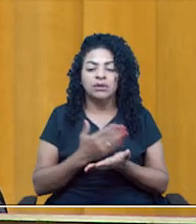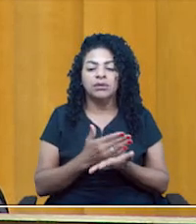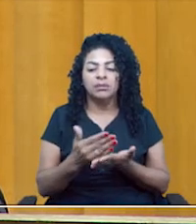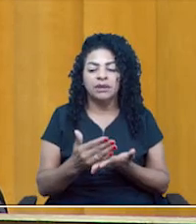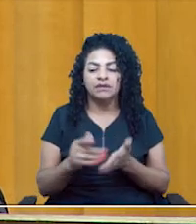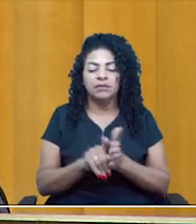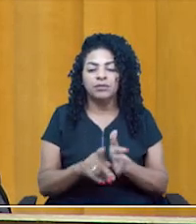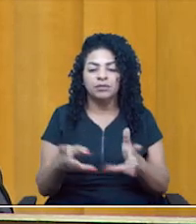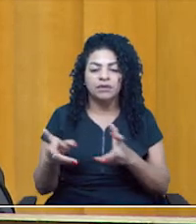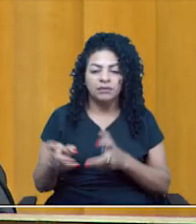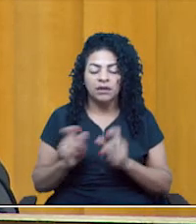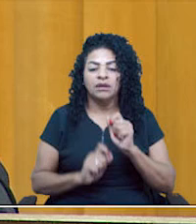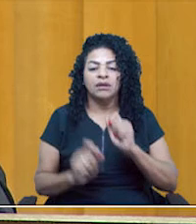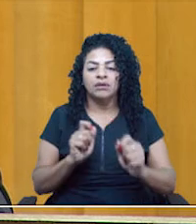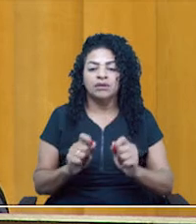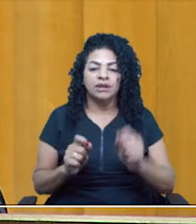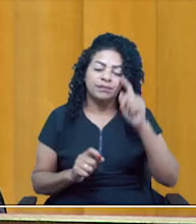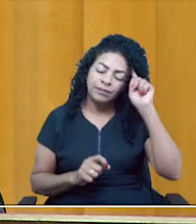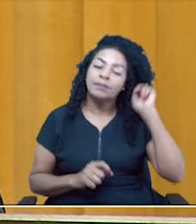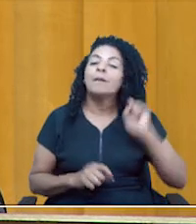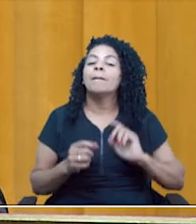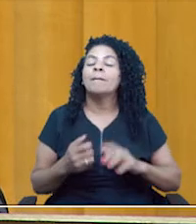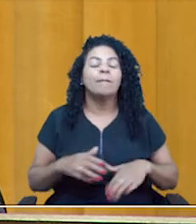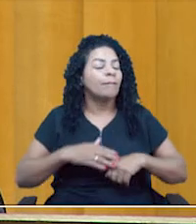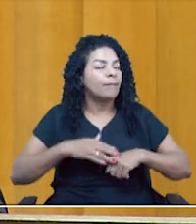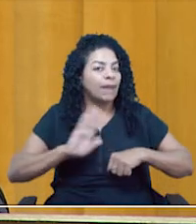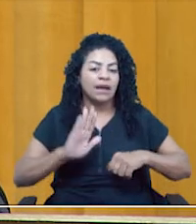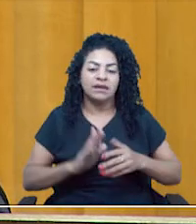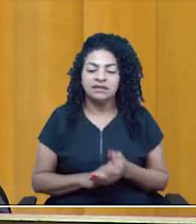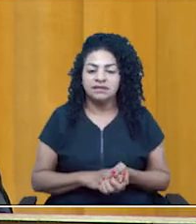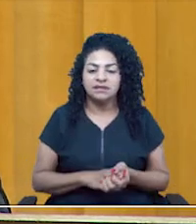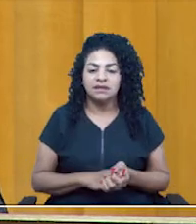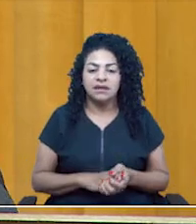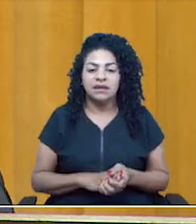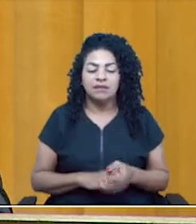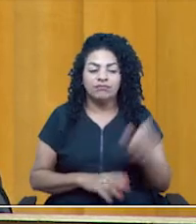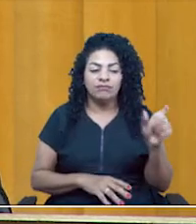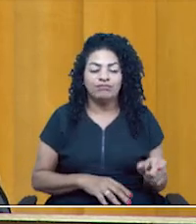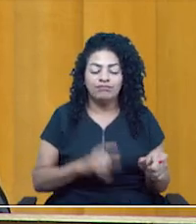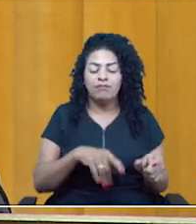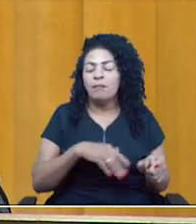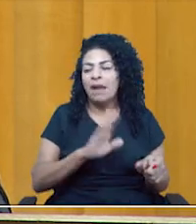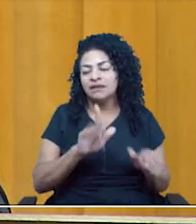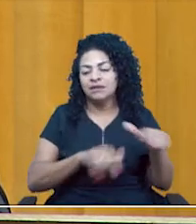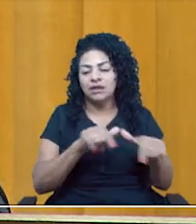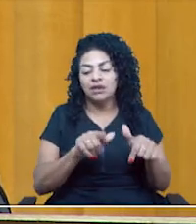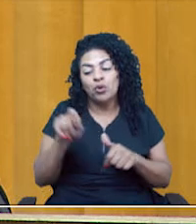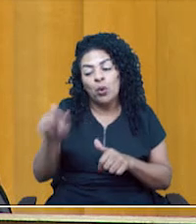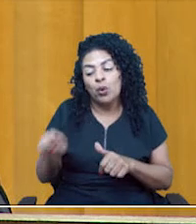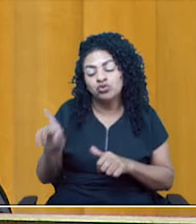alguns estão trabalhando muito, muito, muito mais e outros muito, mas não tão muito. Se eu posso usar uma expressão